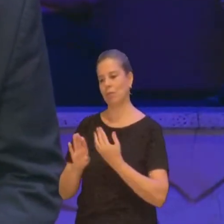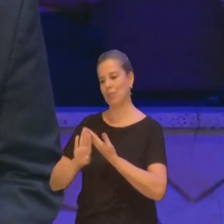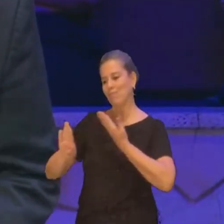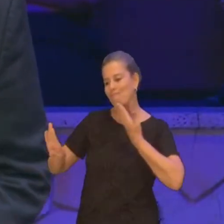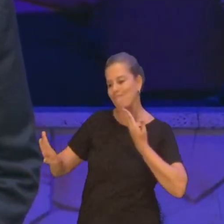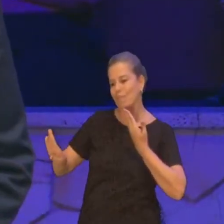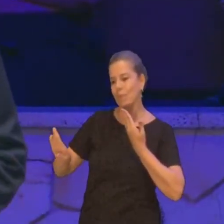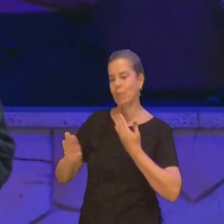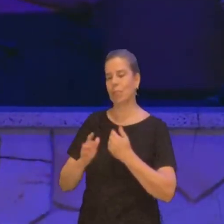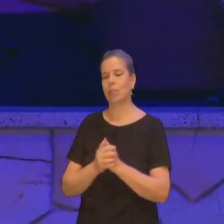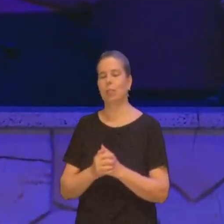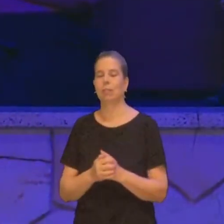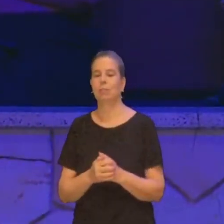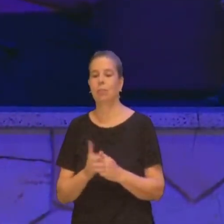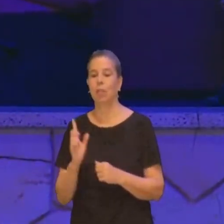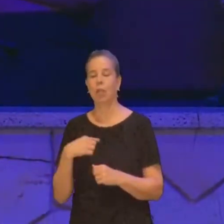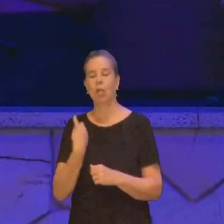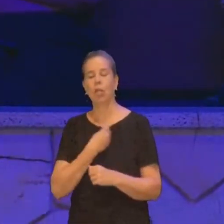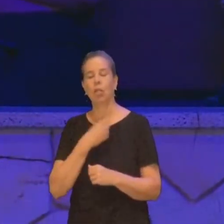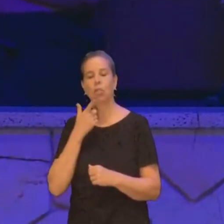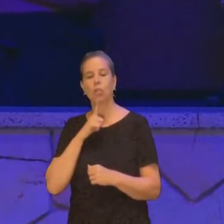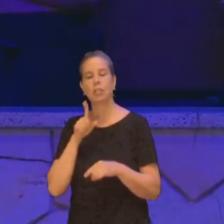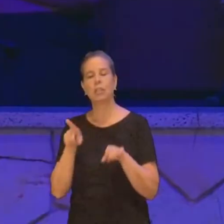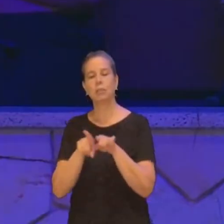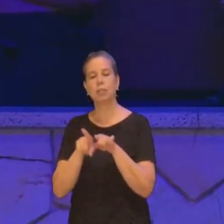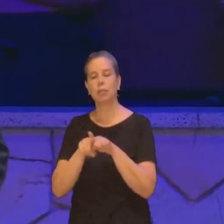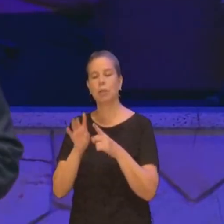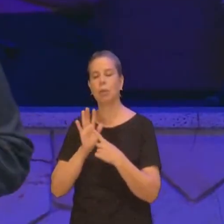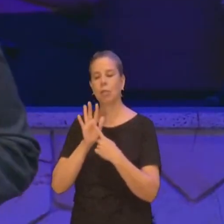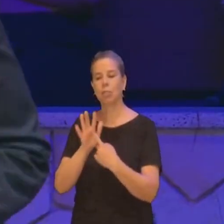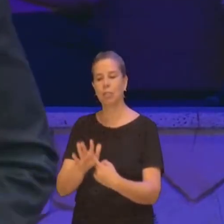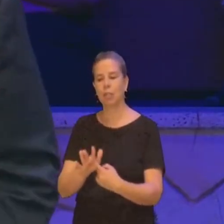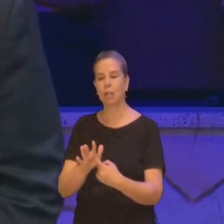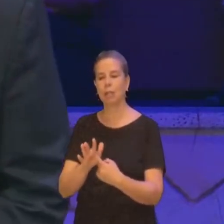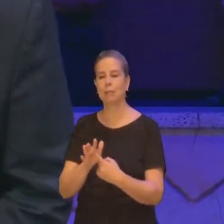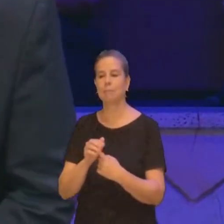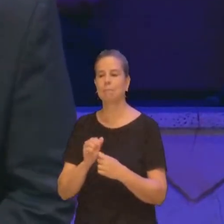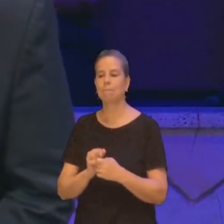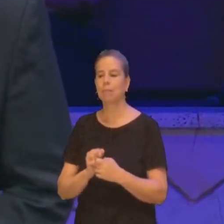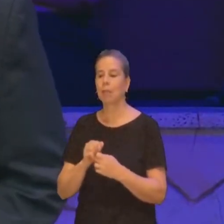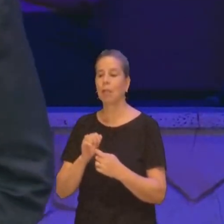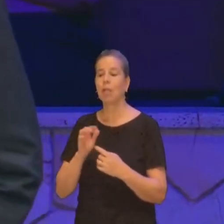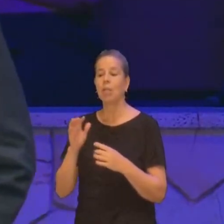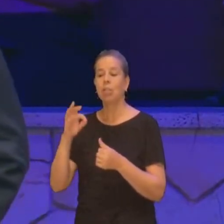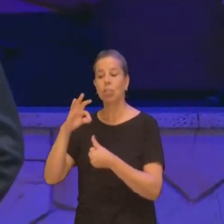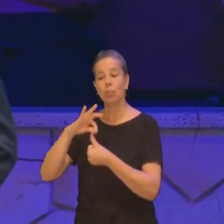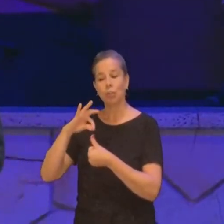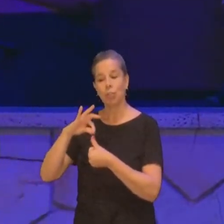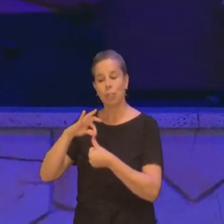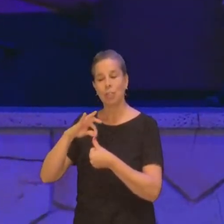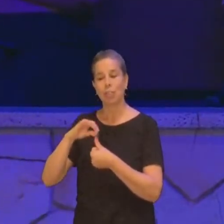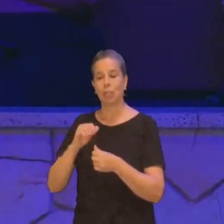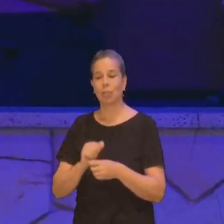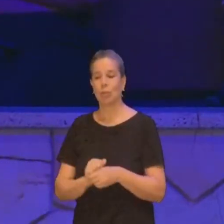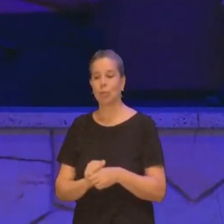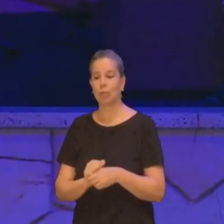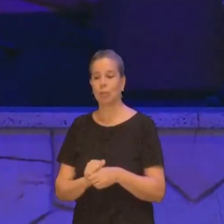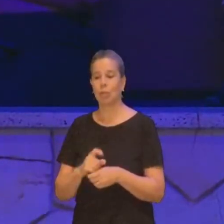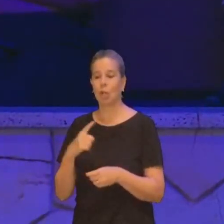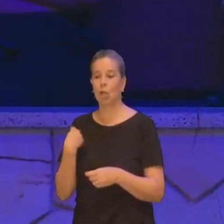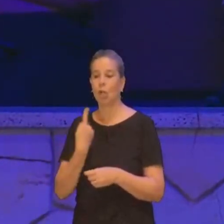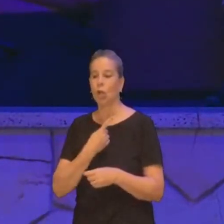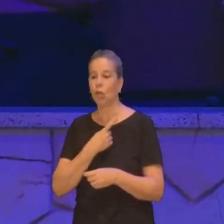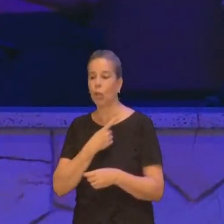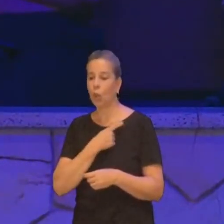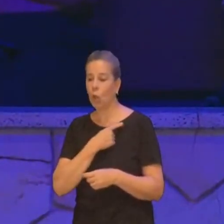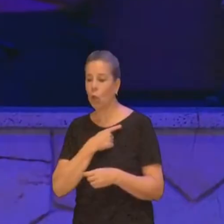E nós conseguimos trazer aqui essa referência de Jesus Cristo, que muitas vezes nós éramos dados